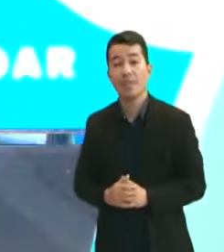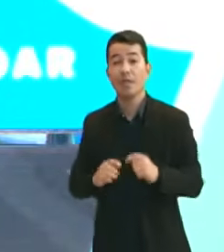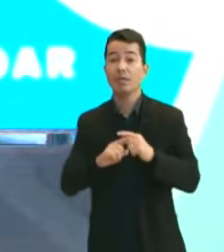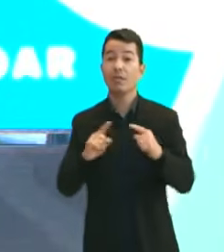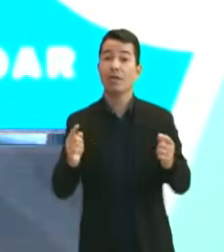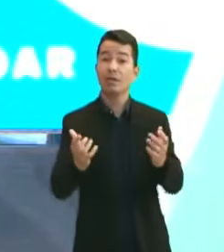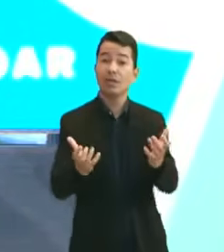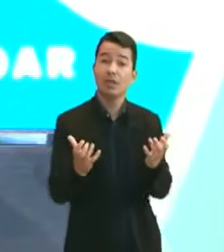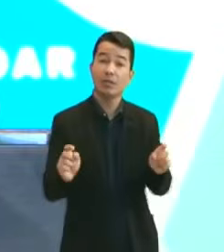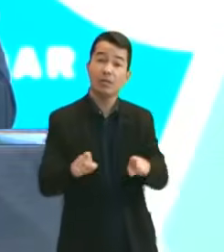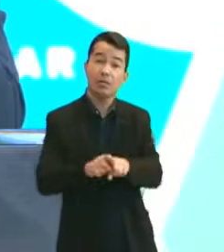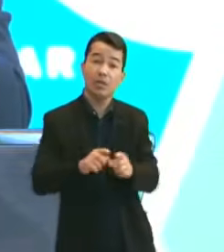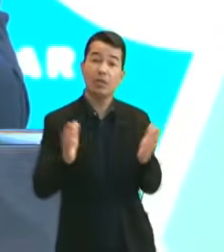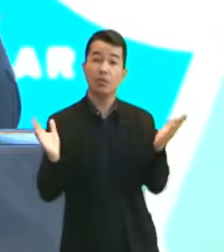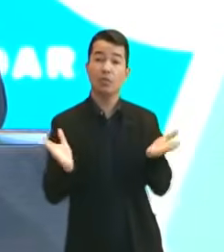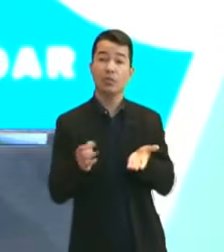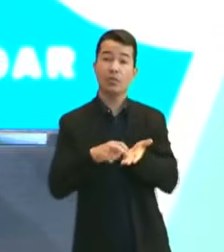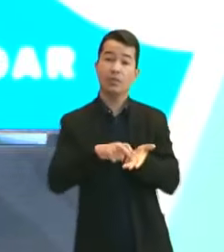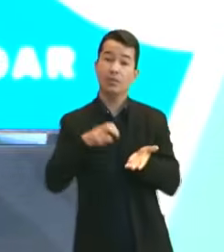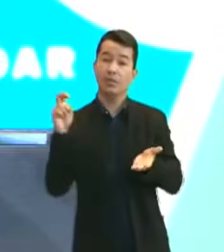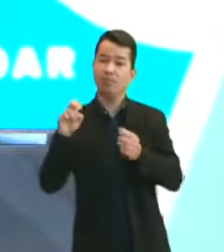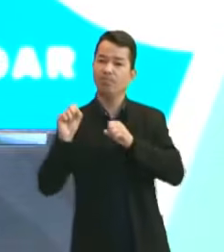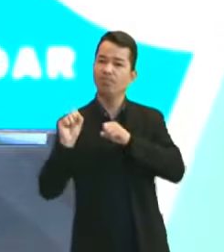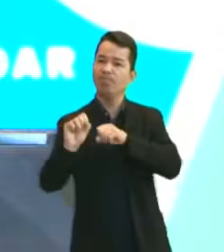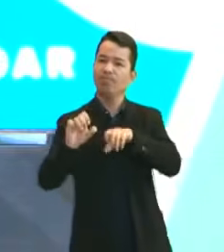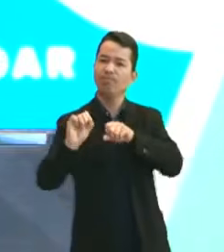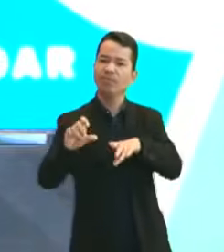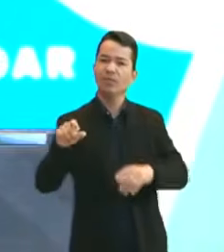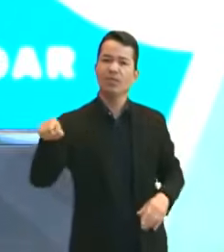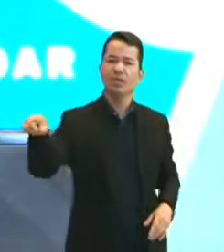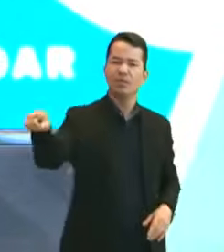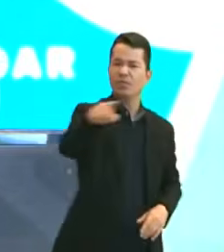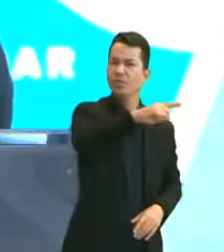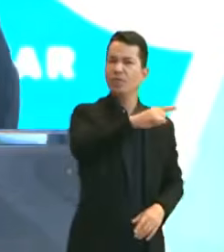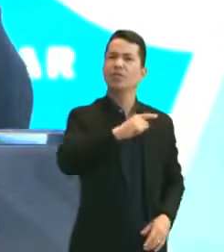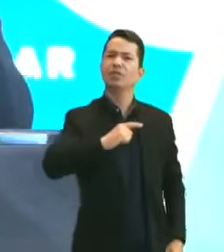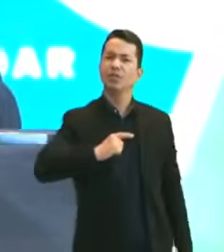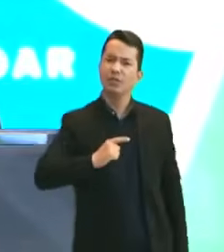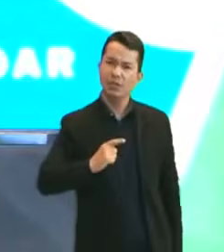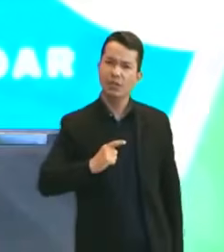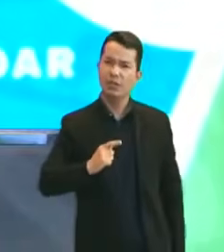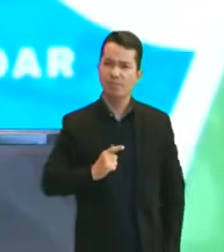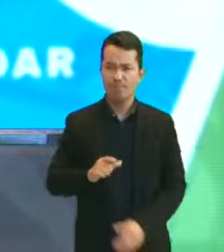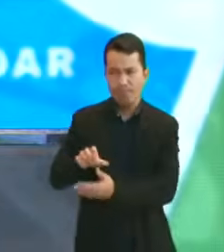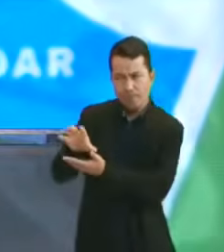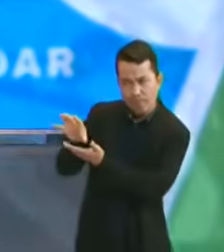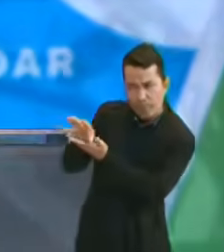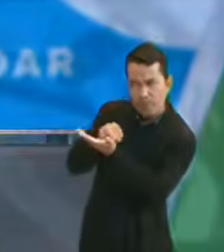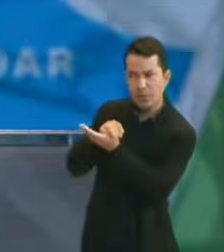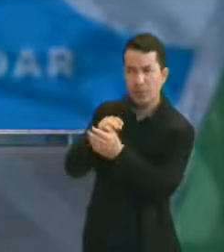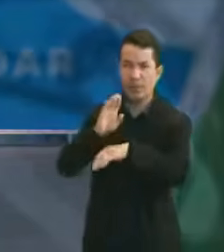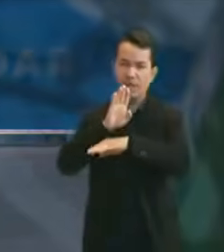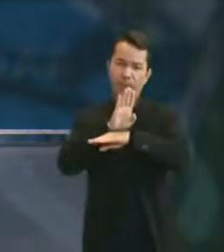inspirar vocês essa manhã a viver uma vida a exemplo do nosso irmão Barnabé. Eu vou dar um spoiler da